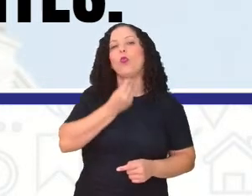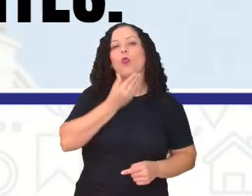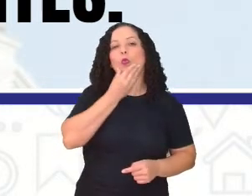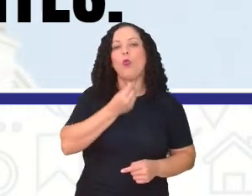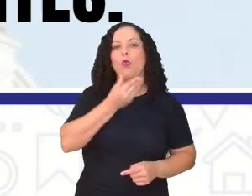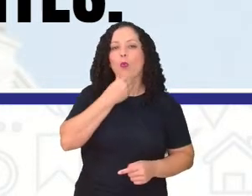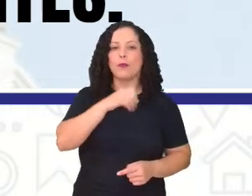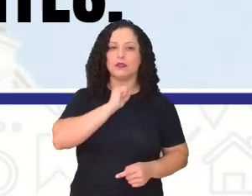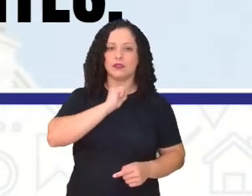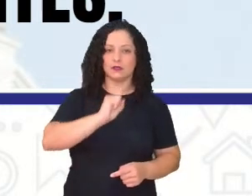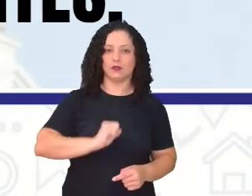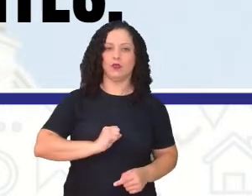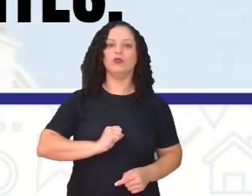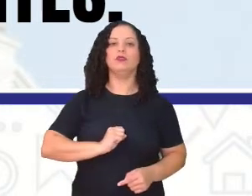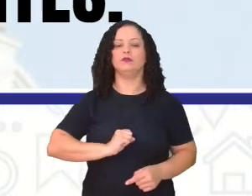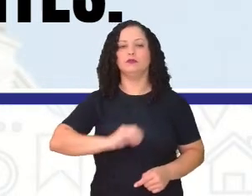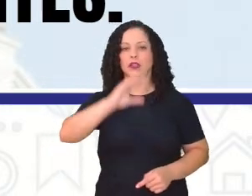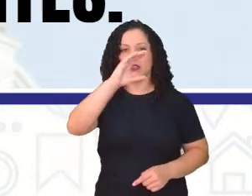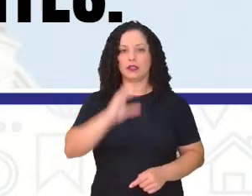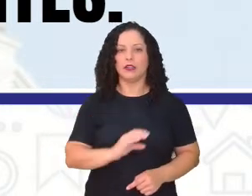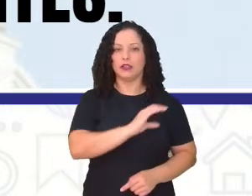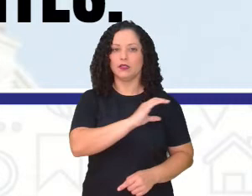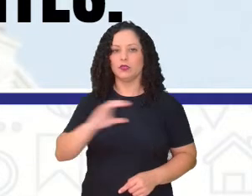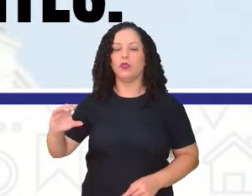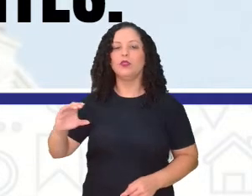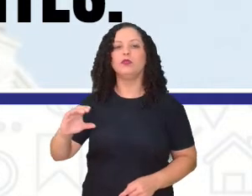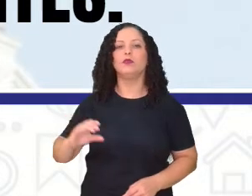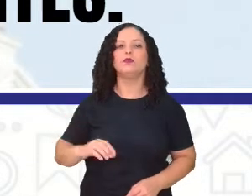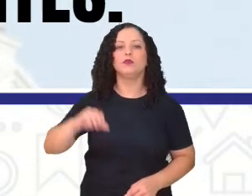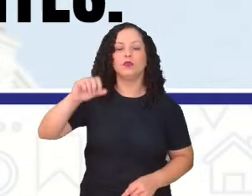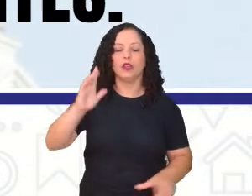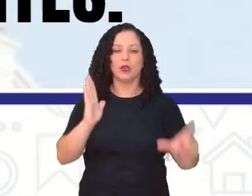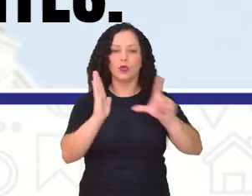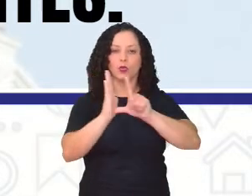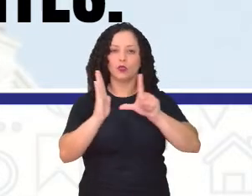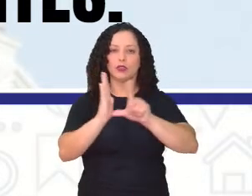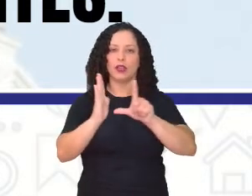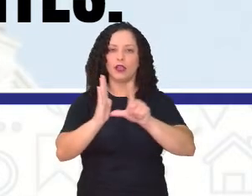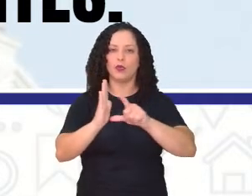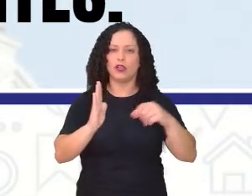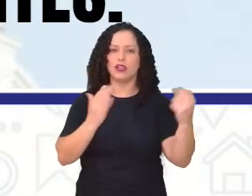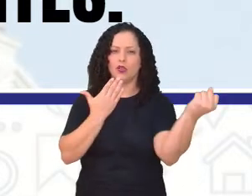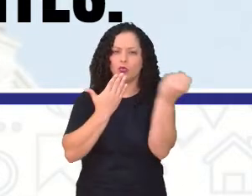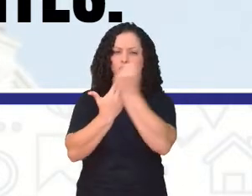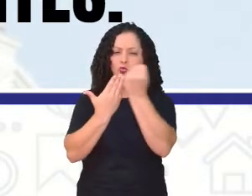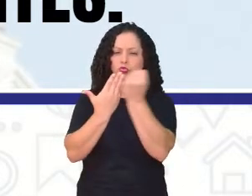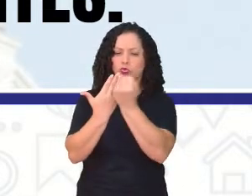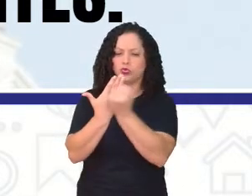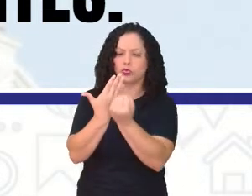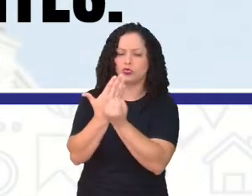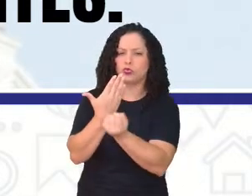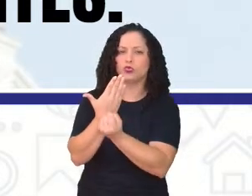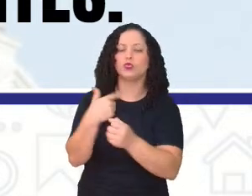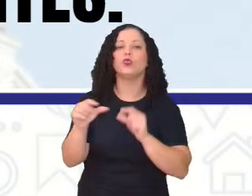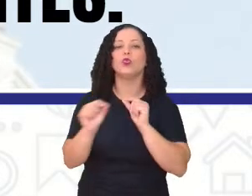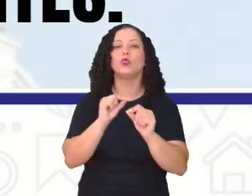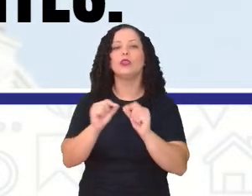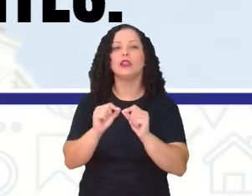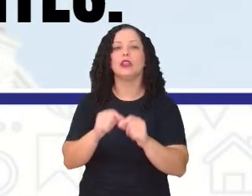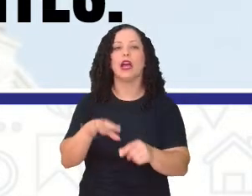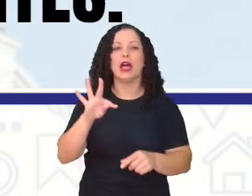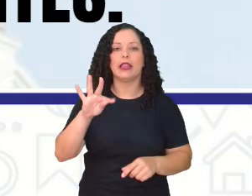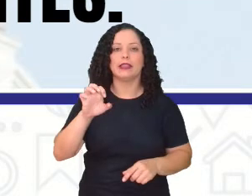Lutero, ele fixou as 95 teses sobre a venda de indulgências. Indulgências era o que? O perdão dos pecados,